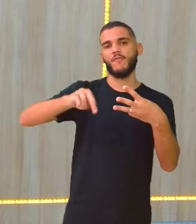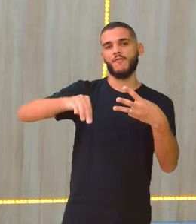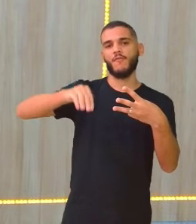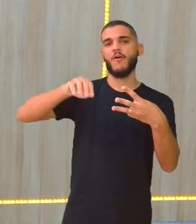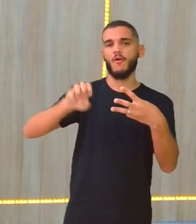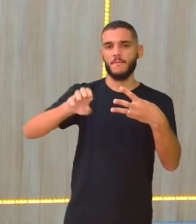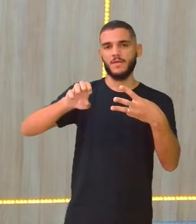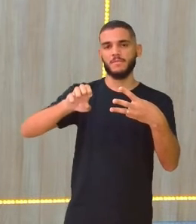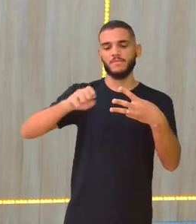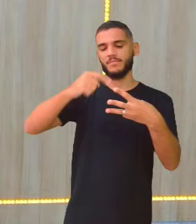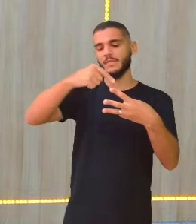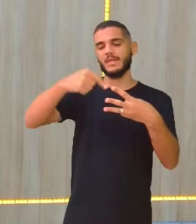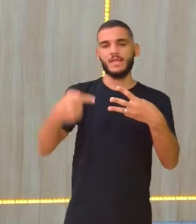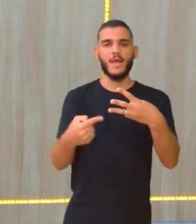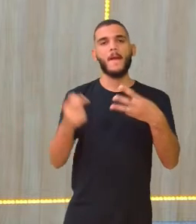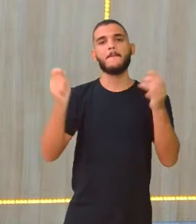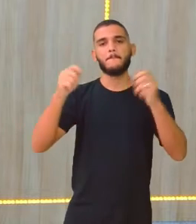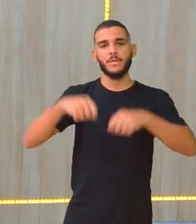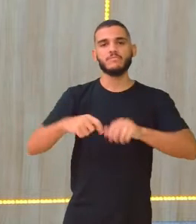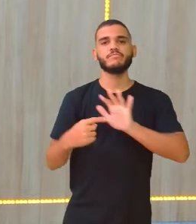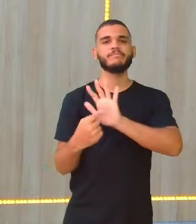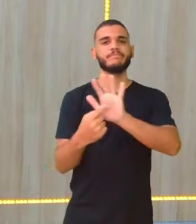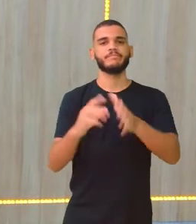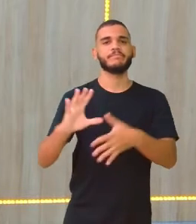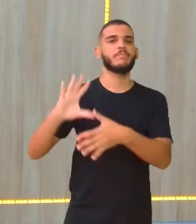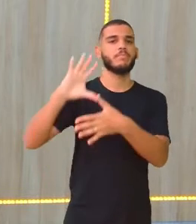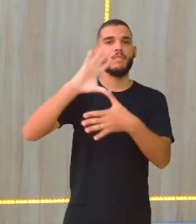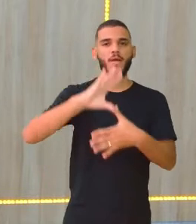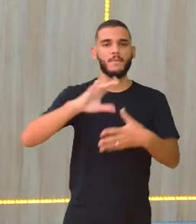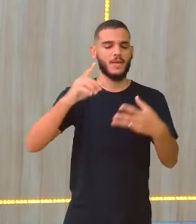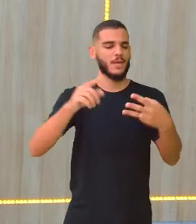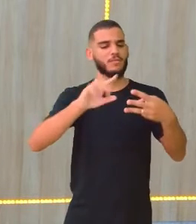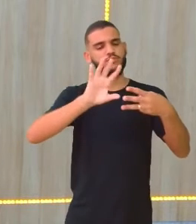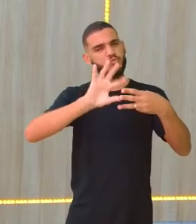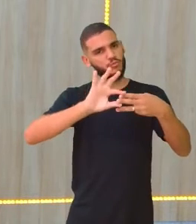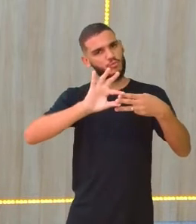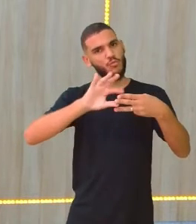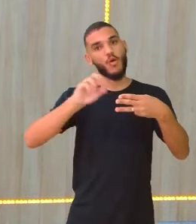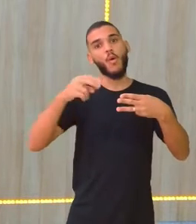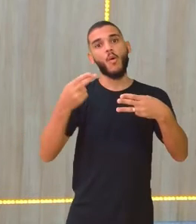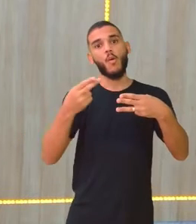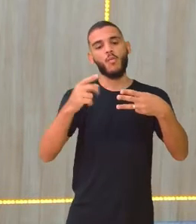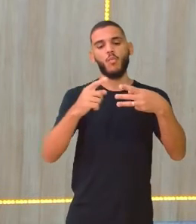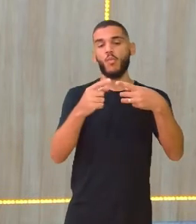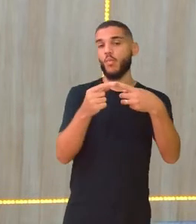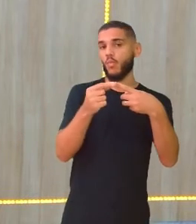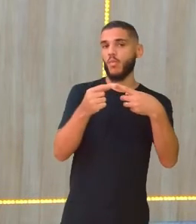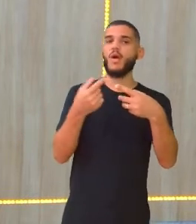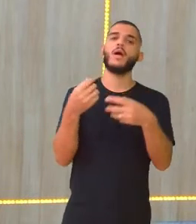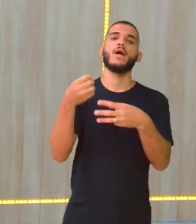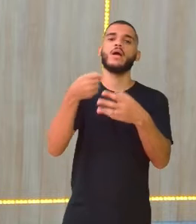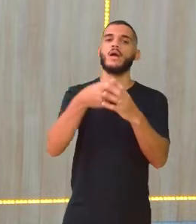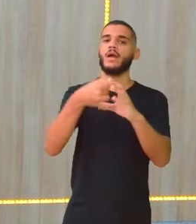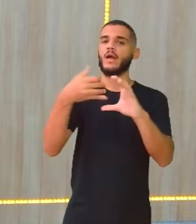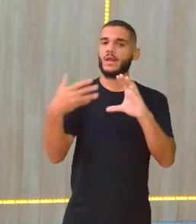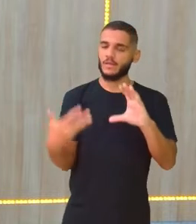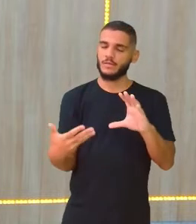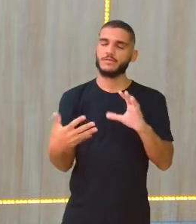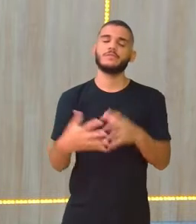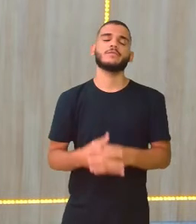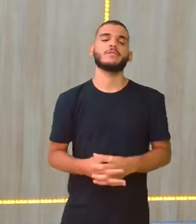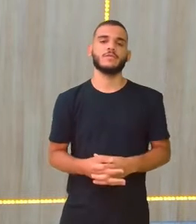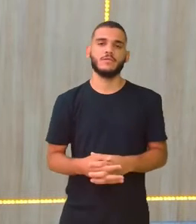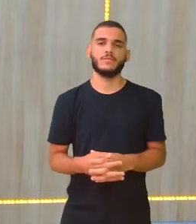dessa ou com 2, mas nunca vai surgir com essas 3 características, porque ficaria